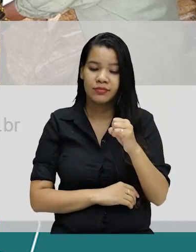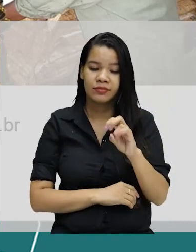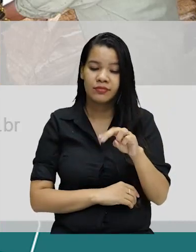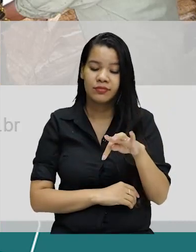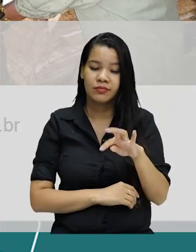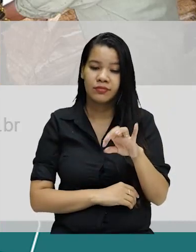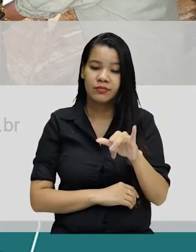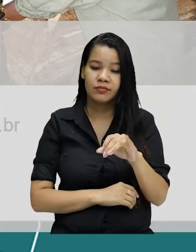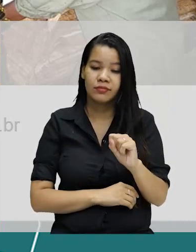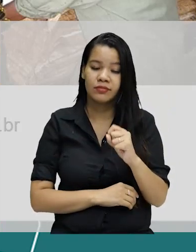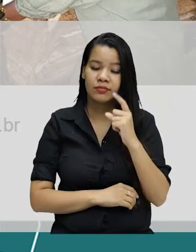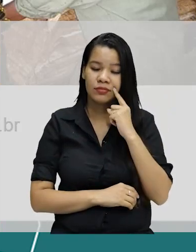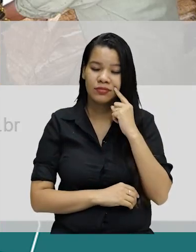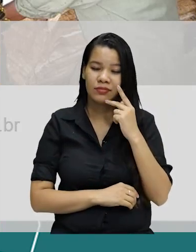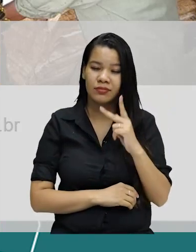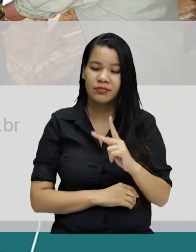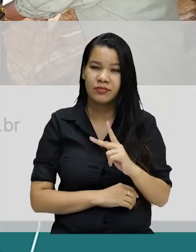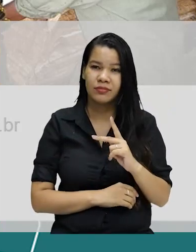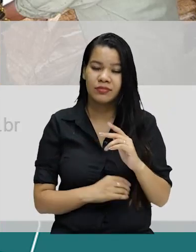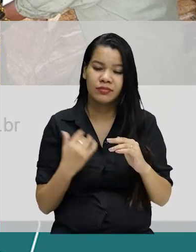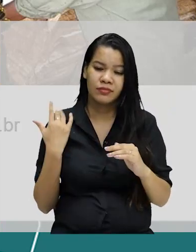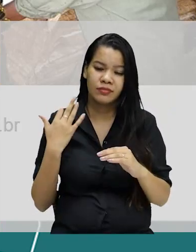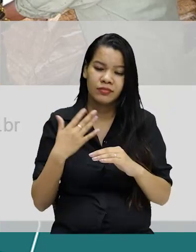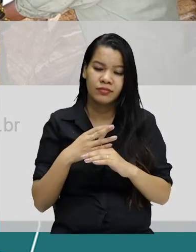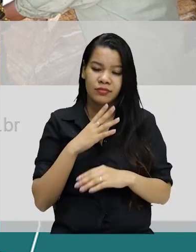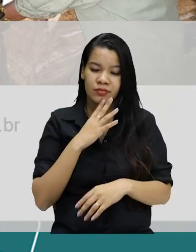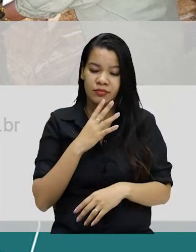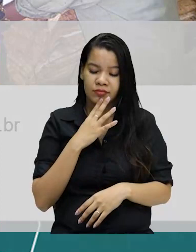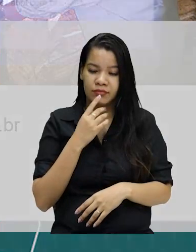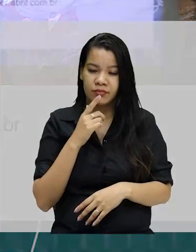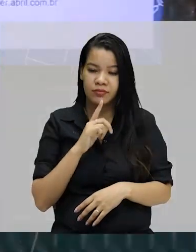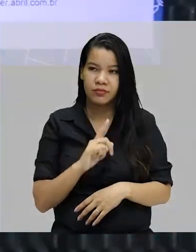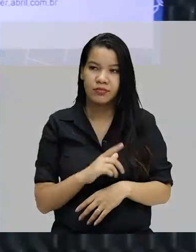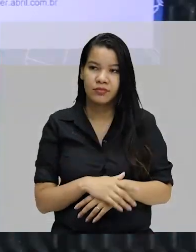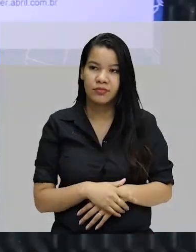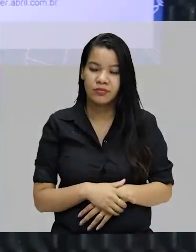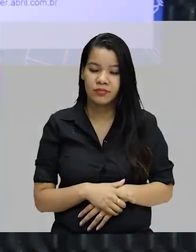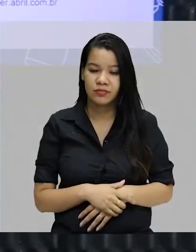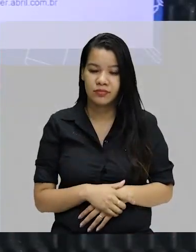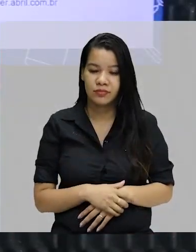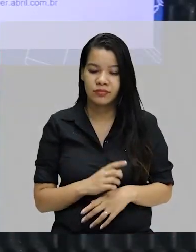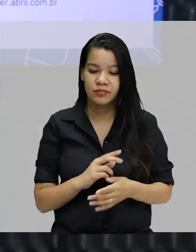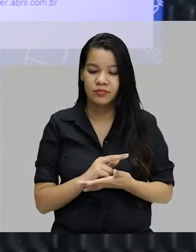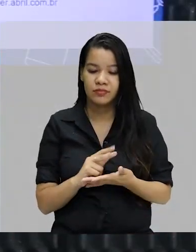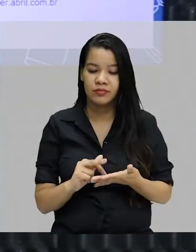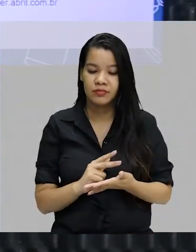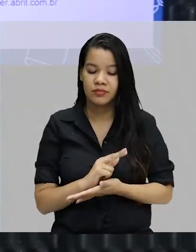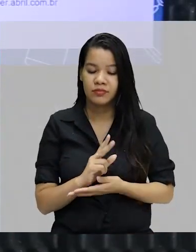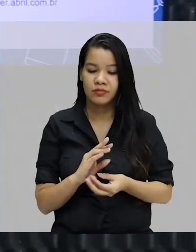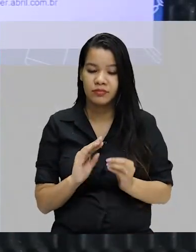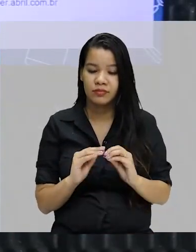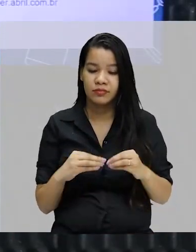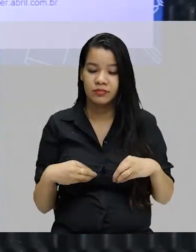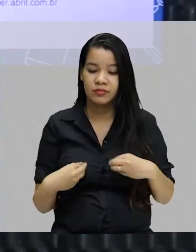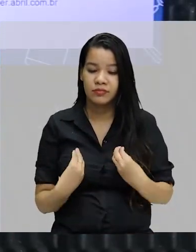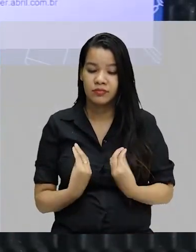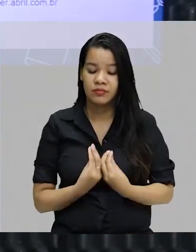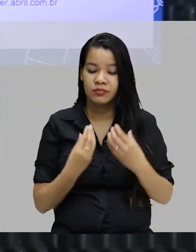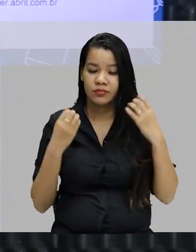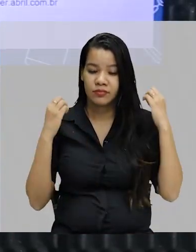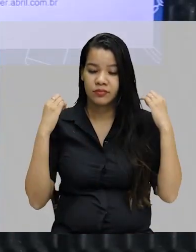essa ideia da polimerização, ela vem dos conhecimentos obtidos, né, de diversas substâncias